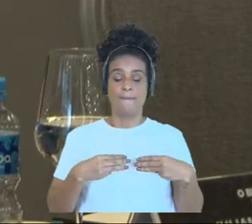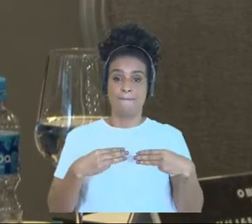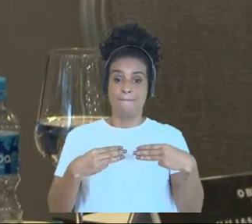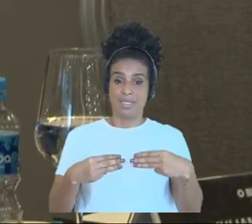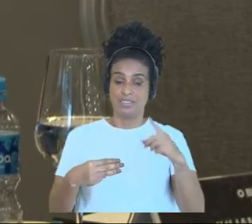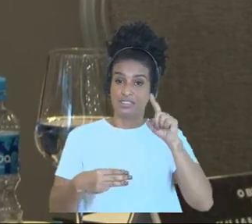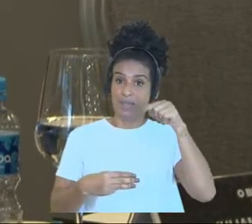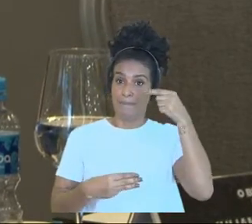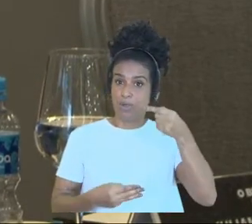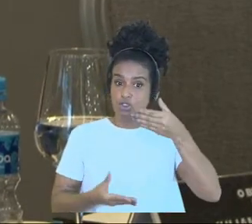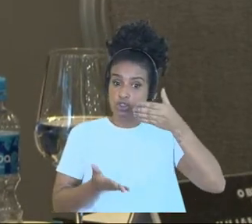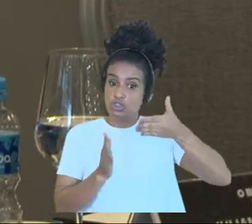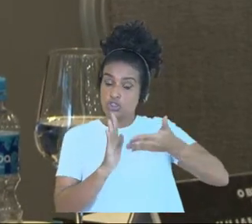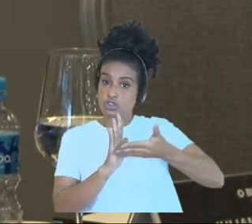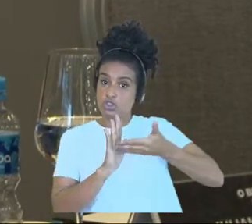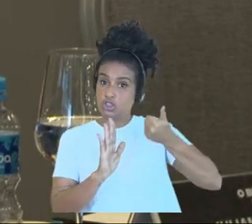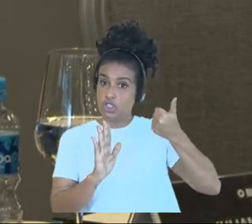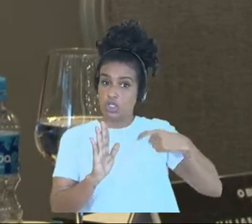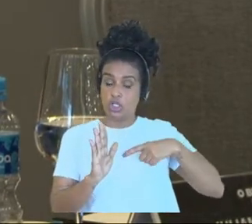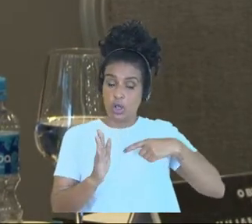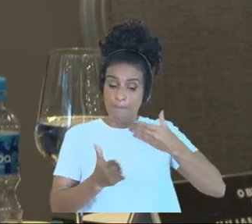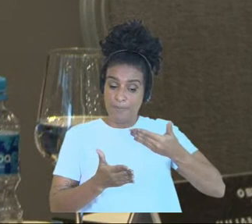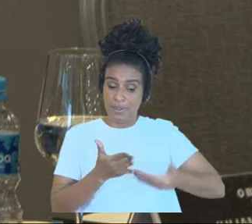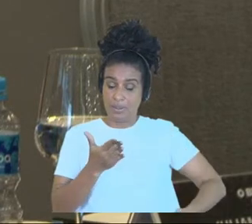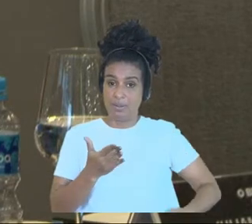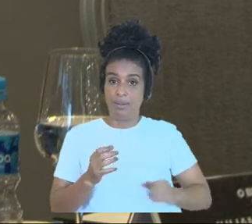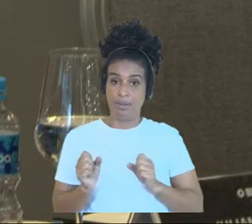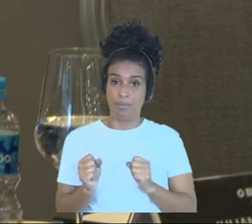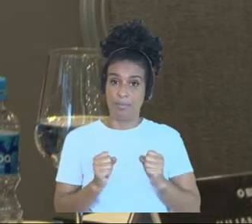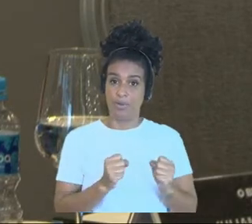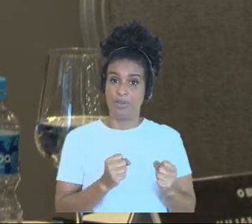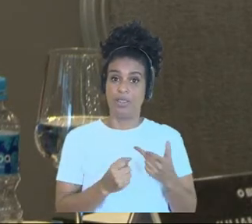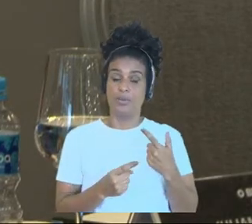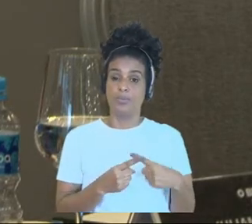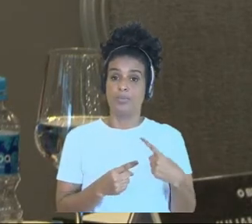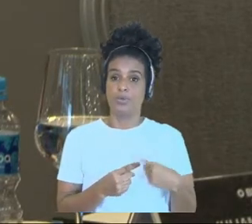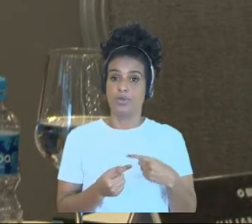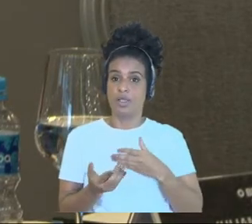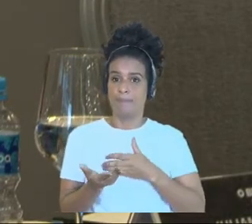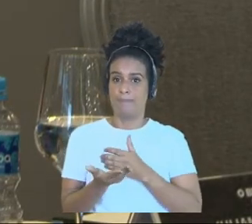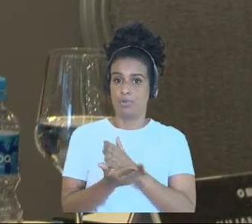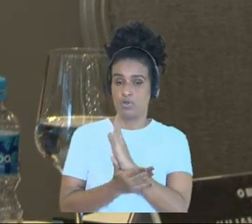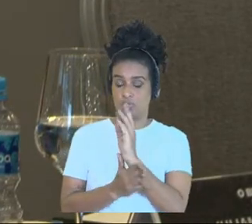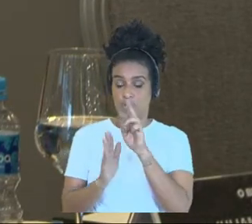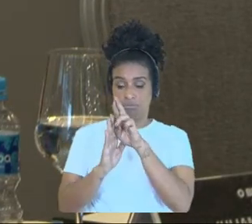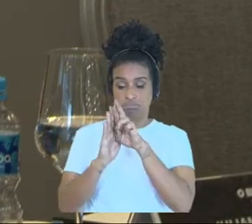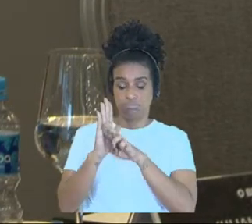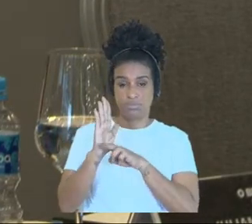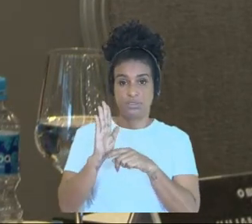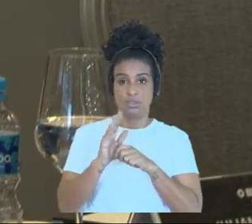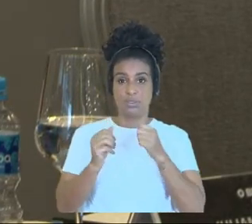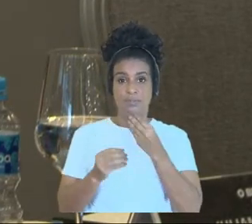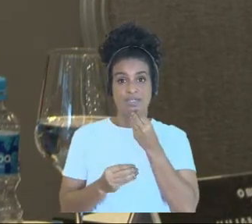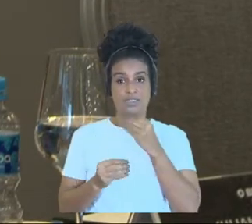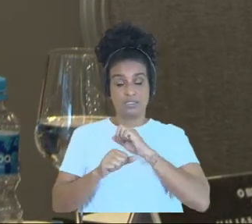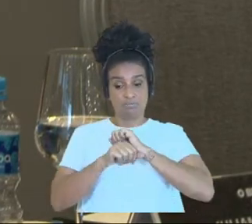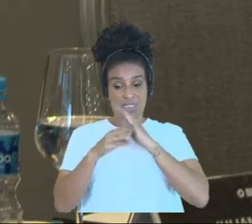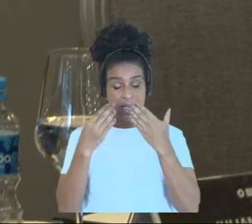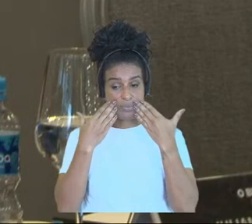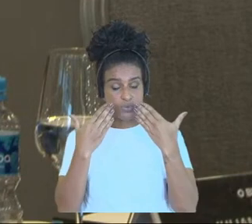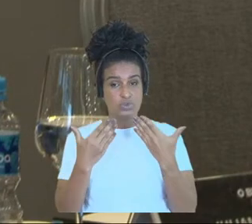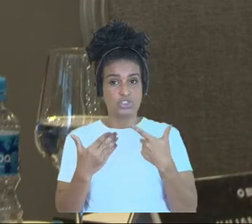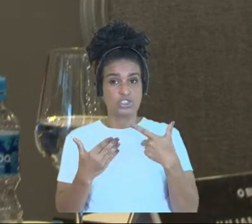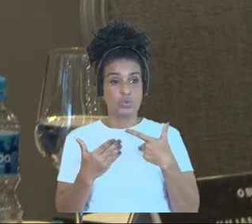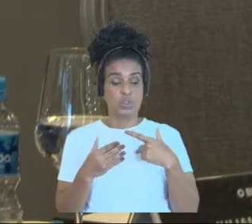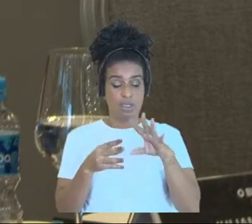caindo depois porque o Congresso aprovou uma medida que regulamentava, mas não trazia transparência, para essas emendas de